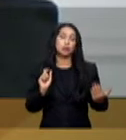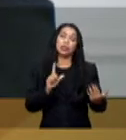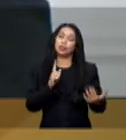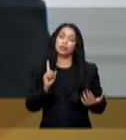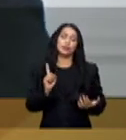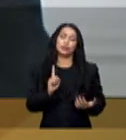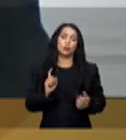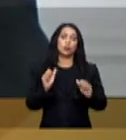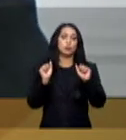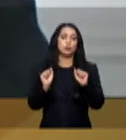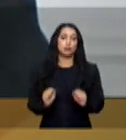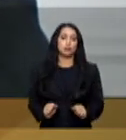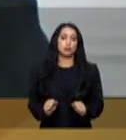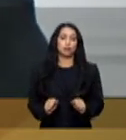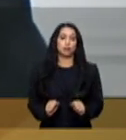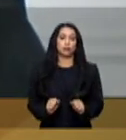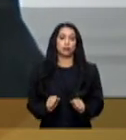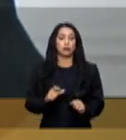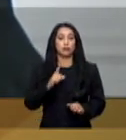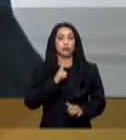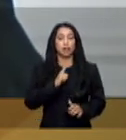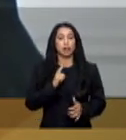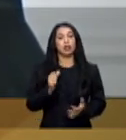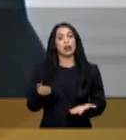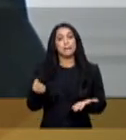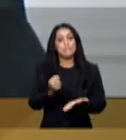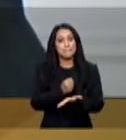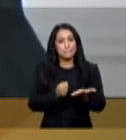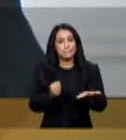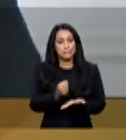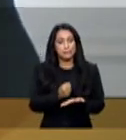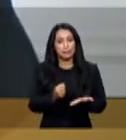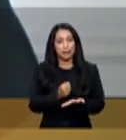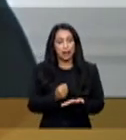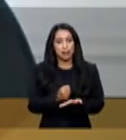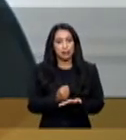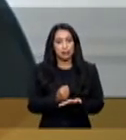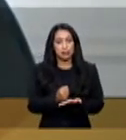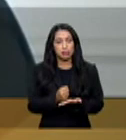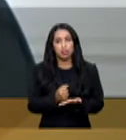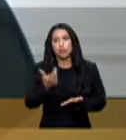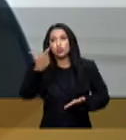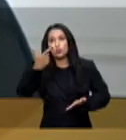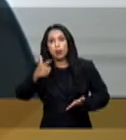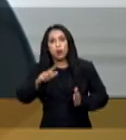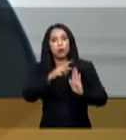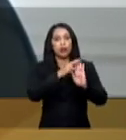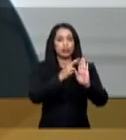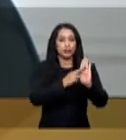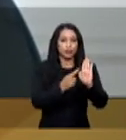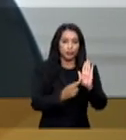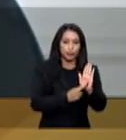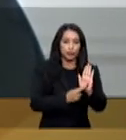possível aplicar o preceito secundário de uma outra norma